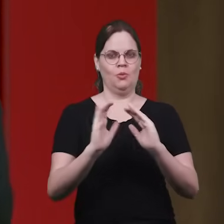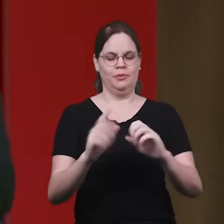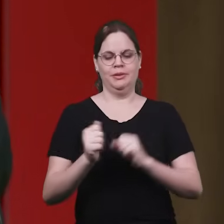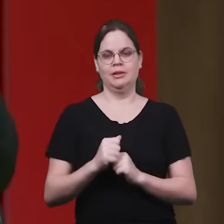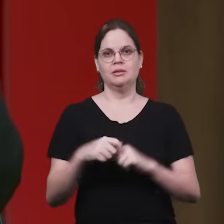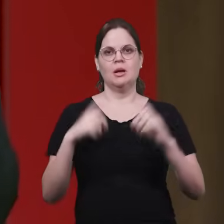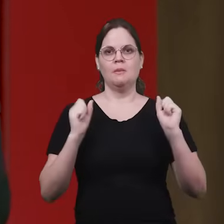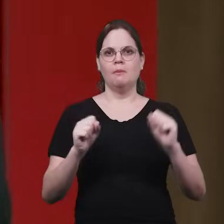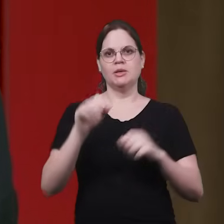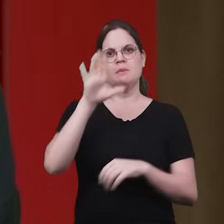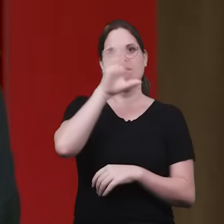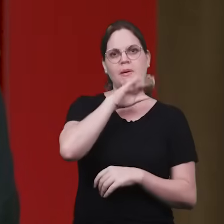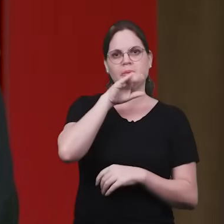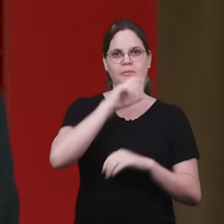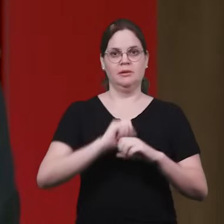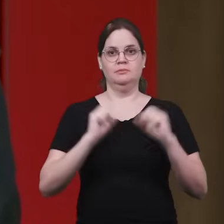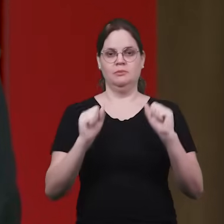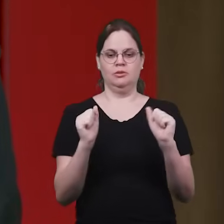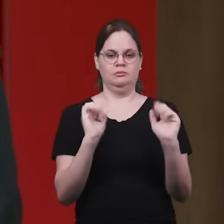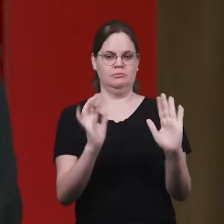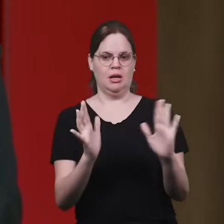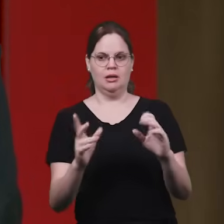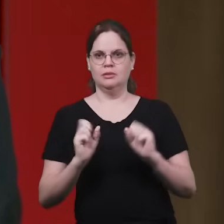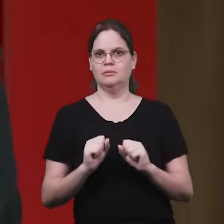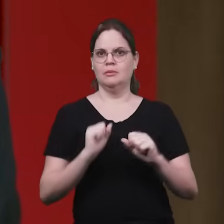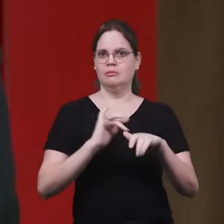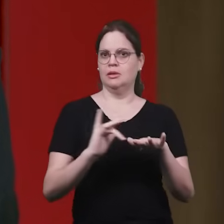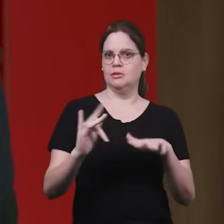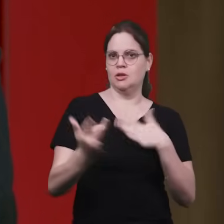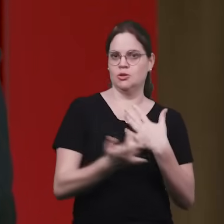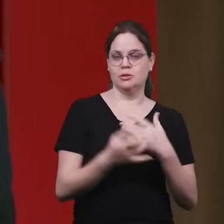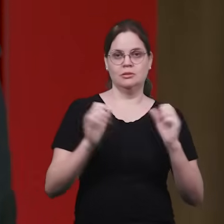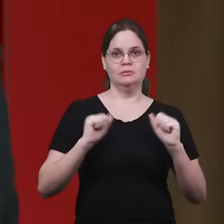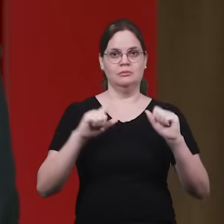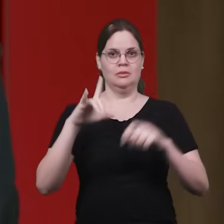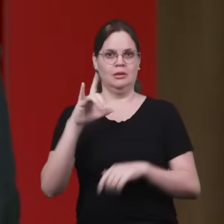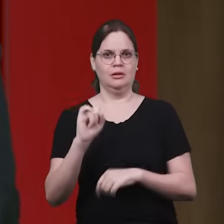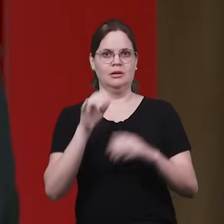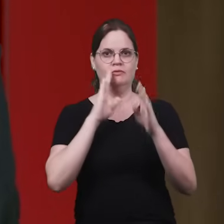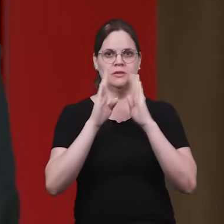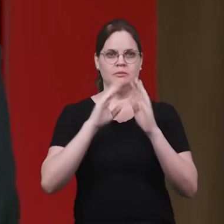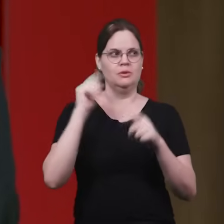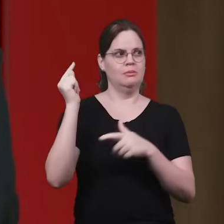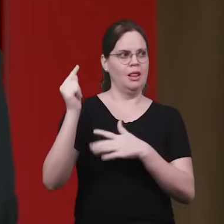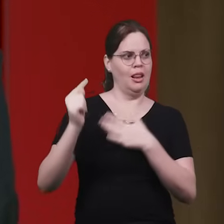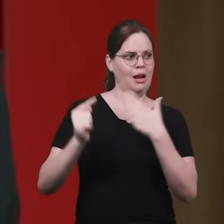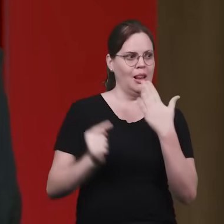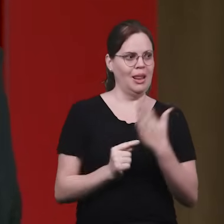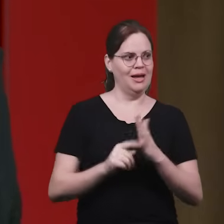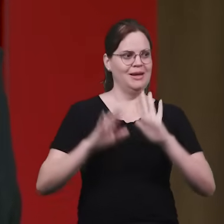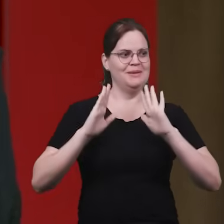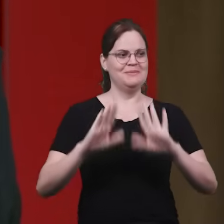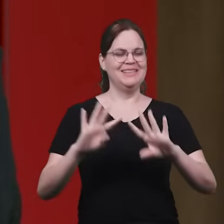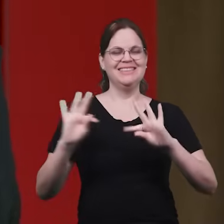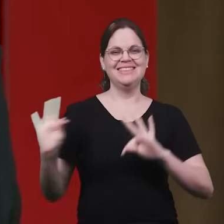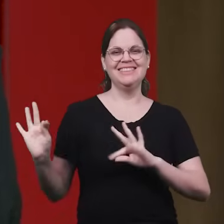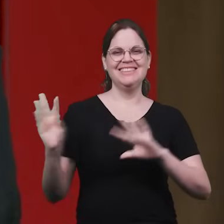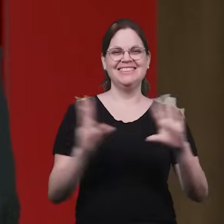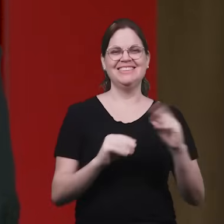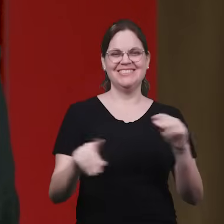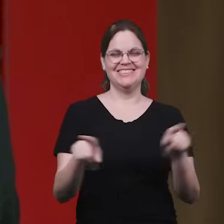tipos, a mídia tradicional e etc. Mas em muitas delas existem até